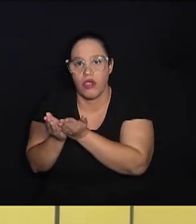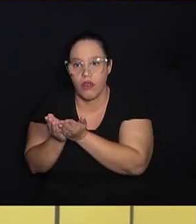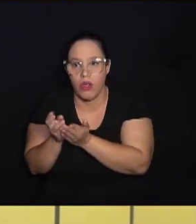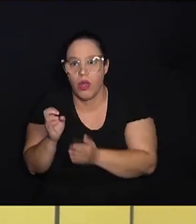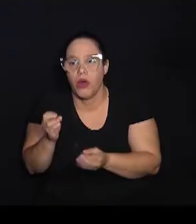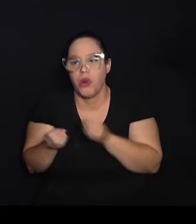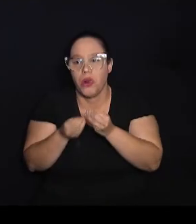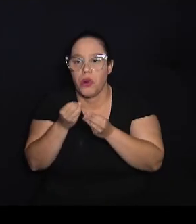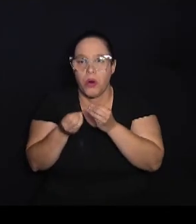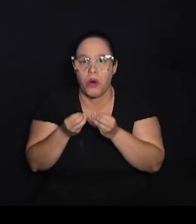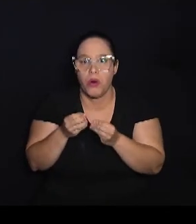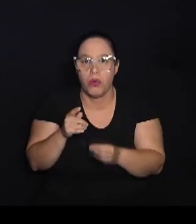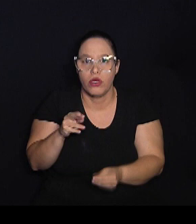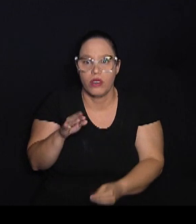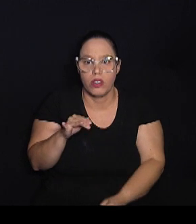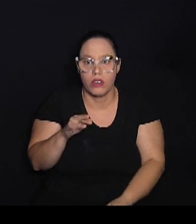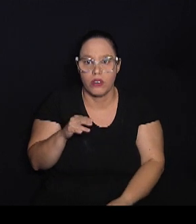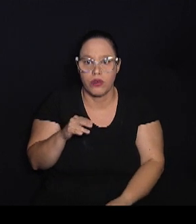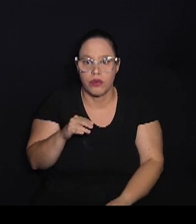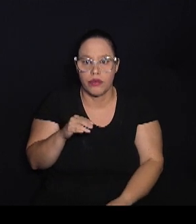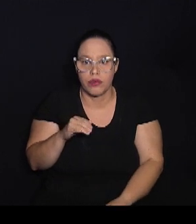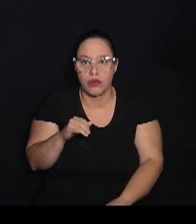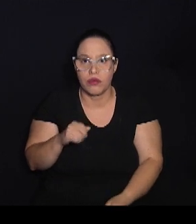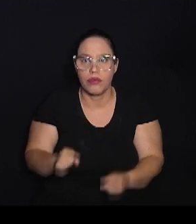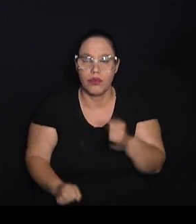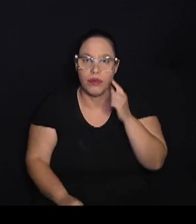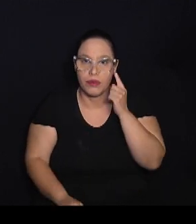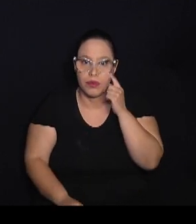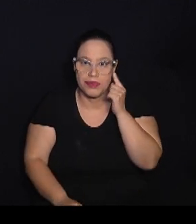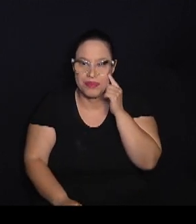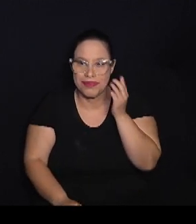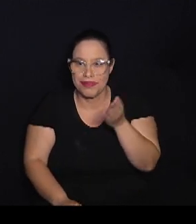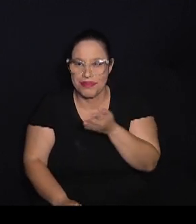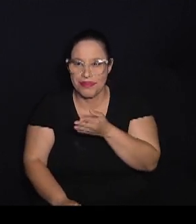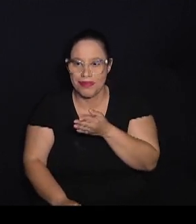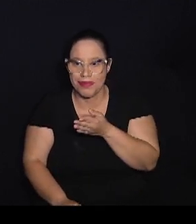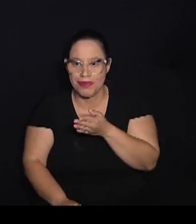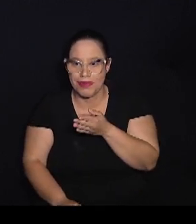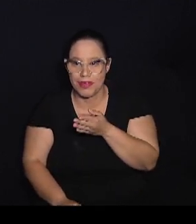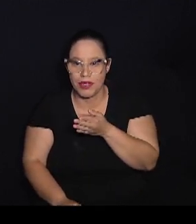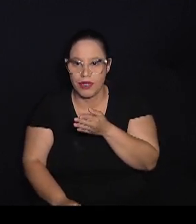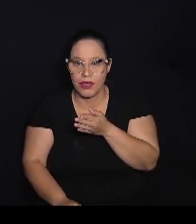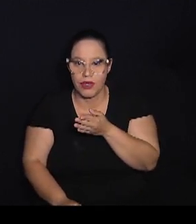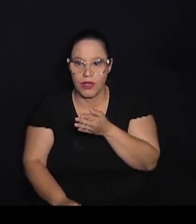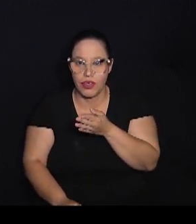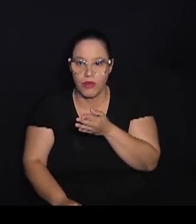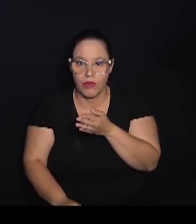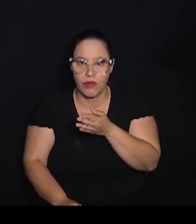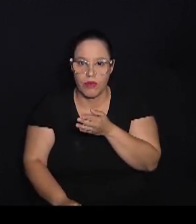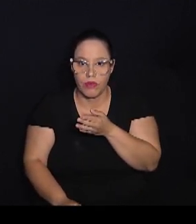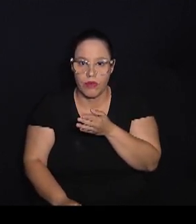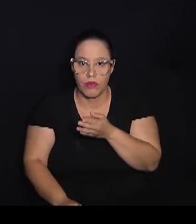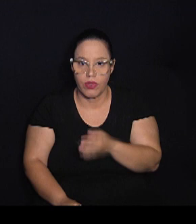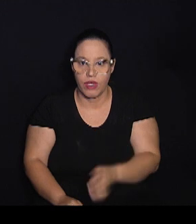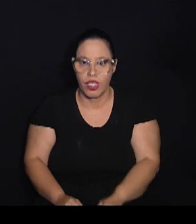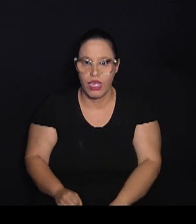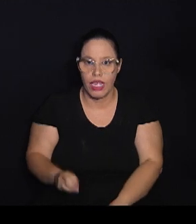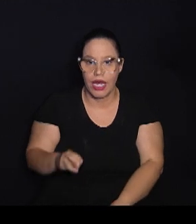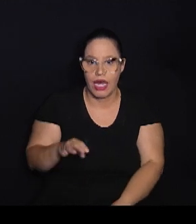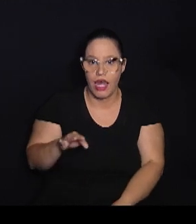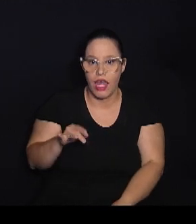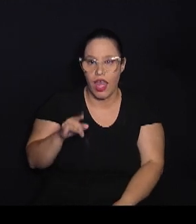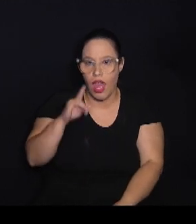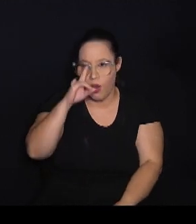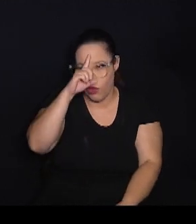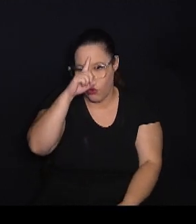acabou se tornando um sinônimo né como é tip apareceu também isso esse é o Mick duan ess é o menino o Yellow Kid o garoto Amarelo Ah